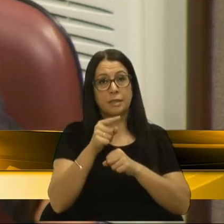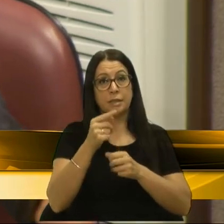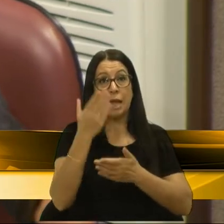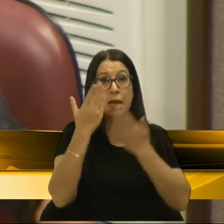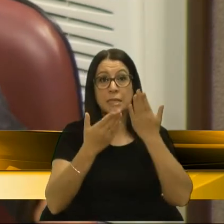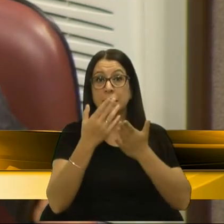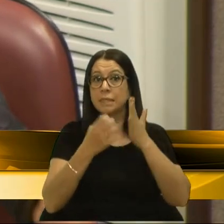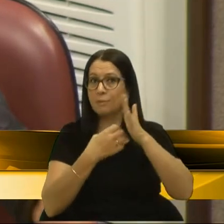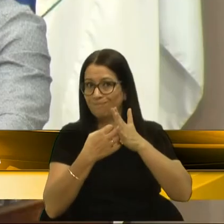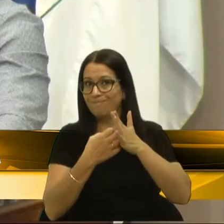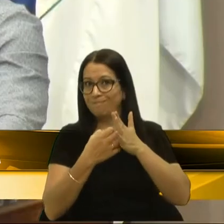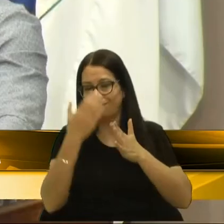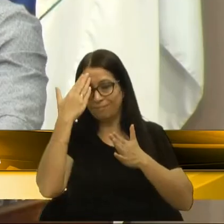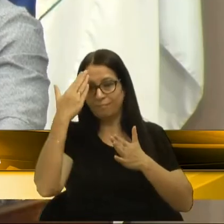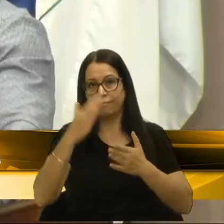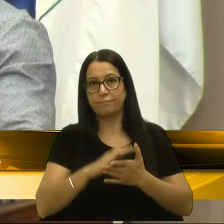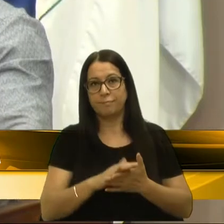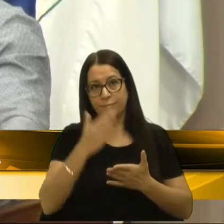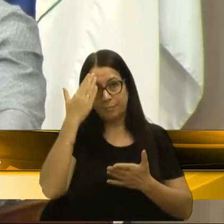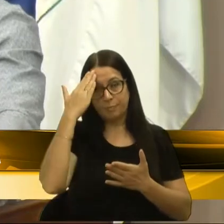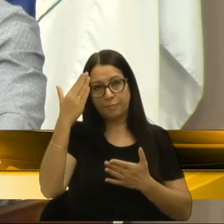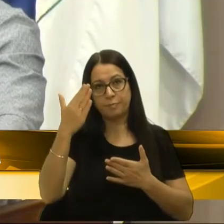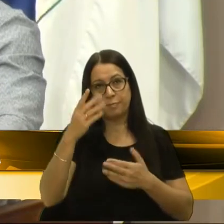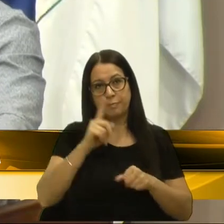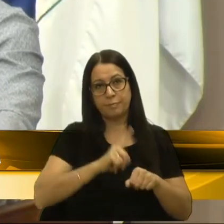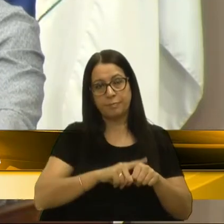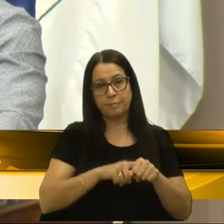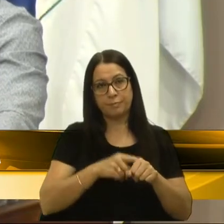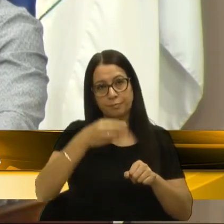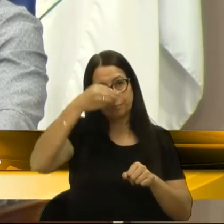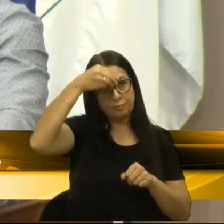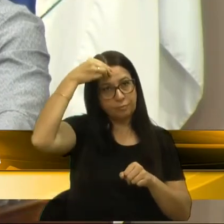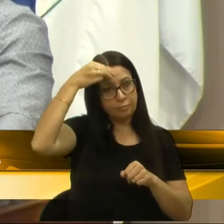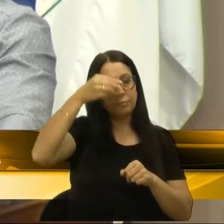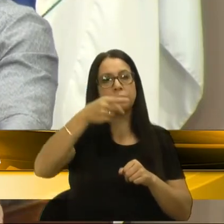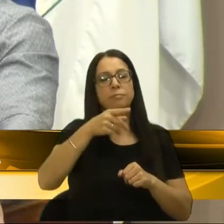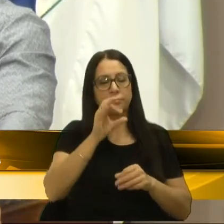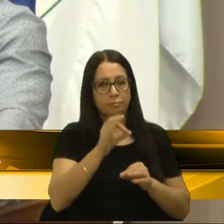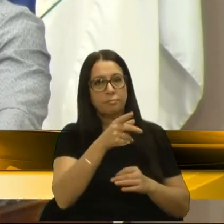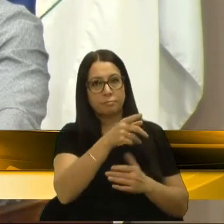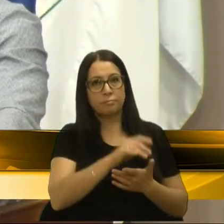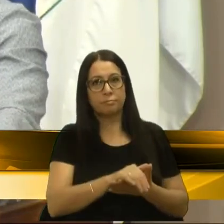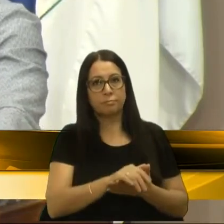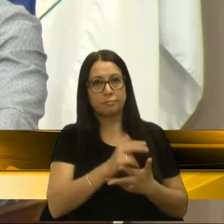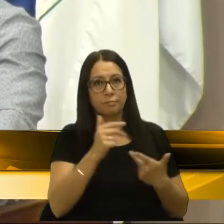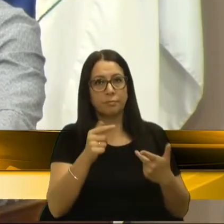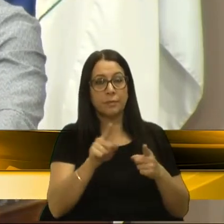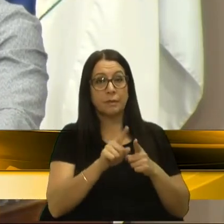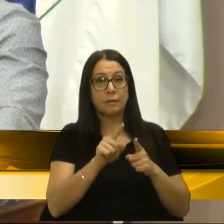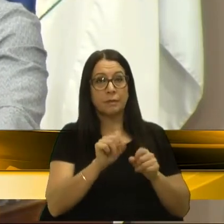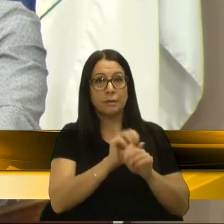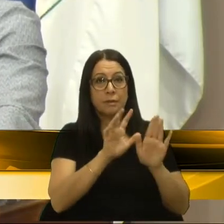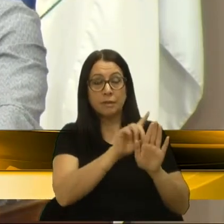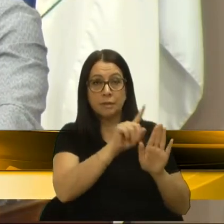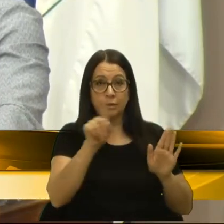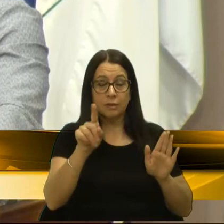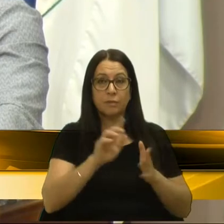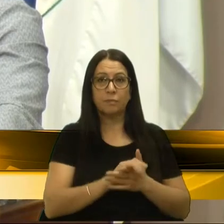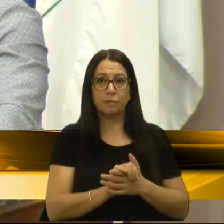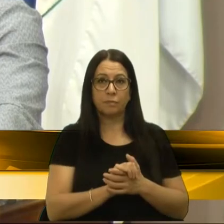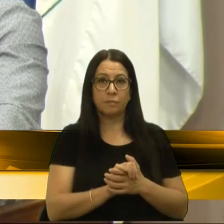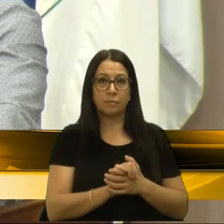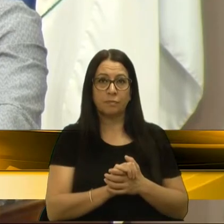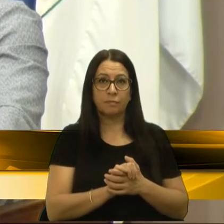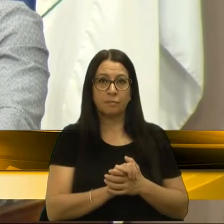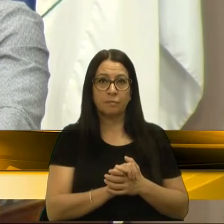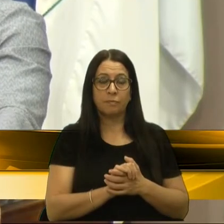licitação. Obrigado, vereador. Obrigado pela parte, vereador Kiko. É justamente também uma das coisas que a gente tem que deixar claro, é que